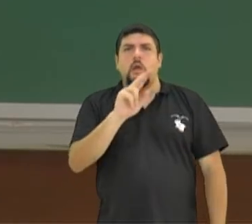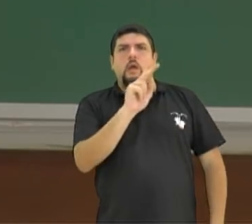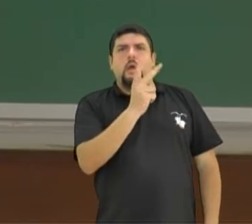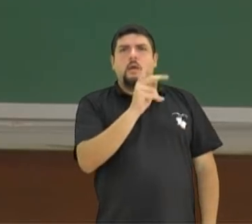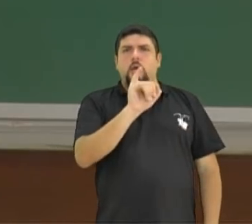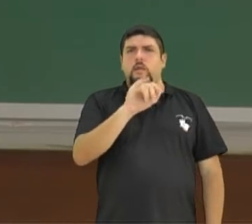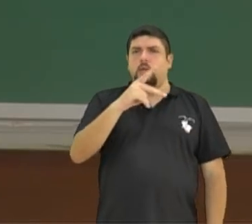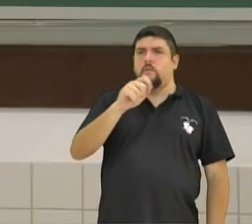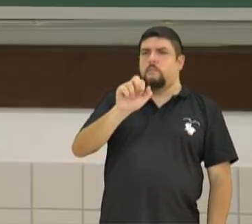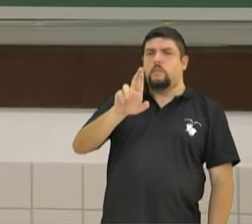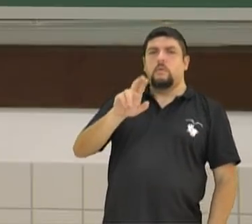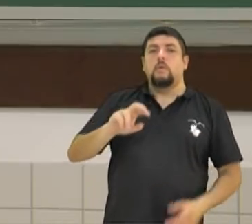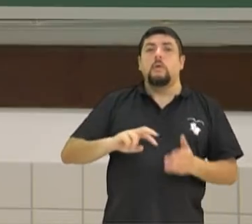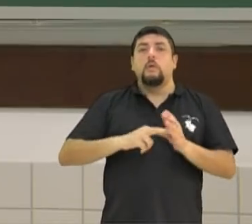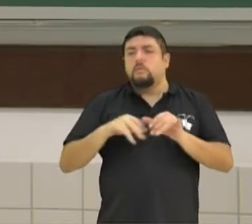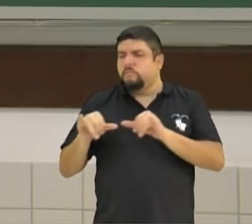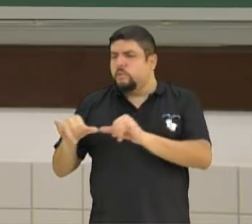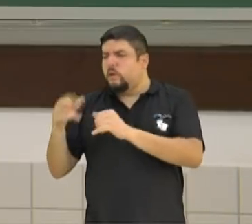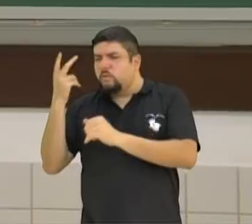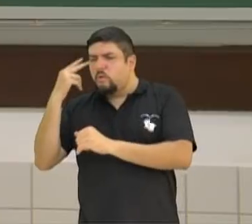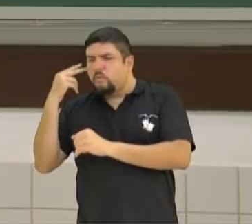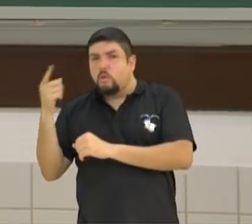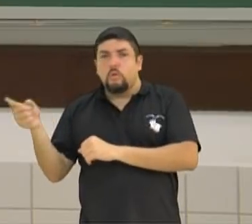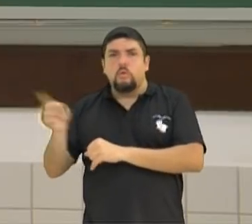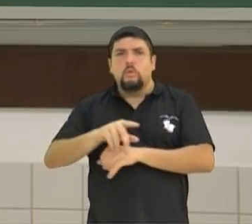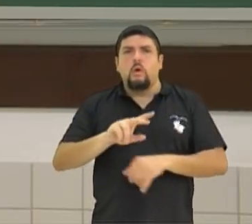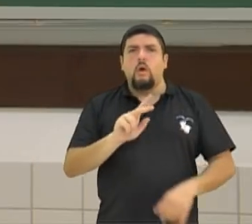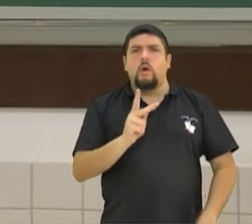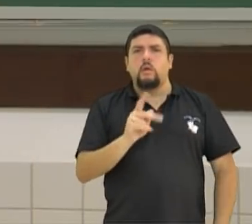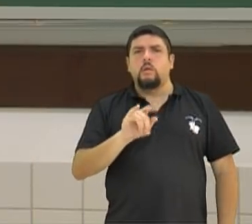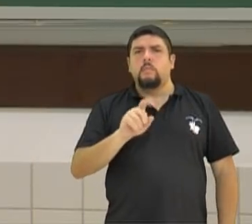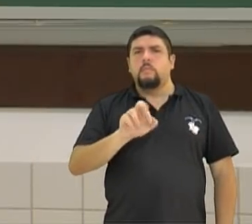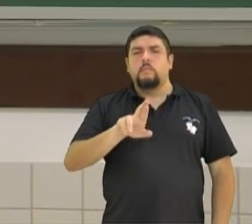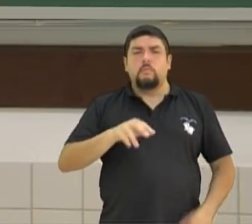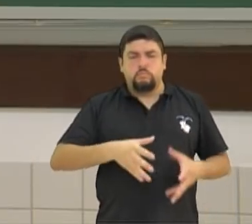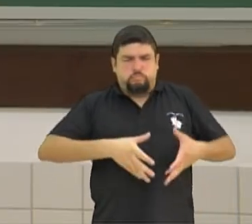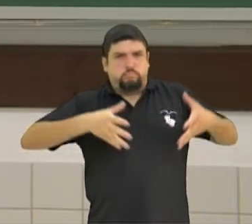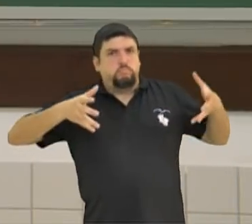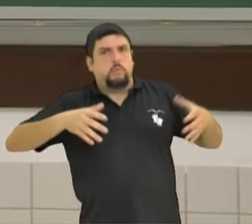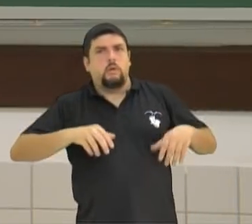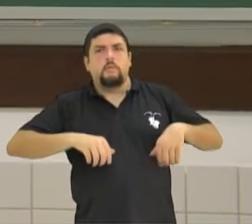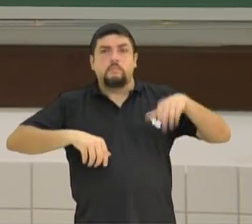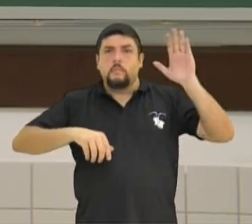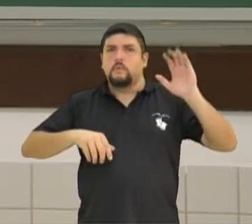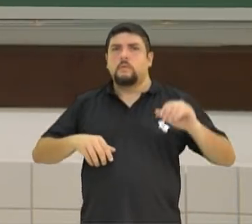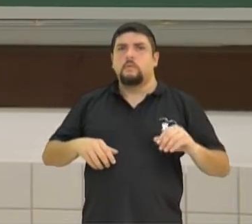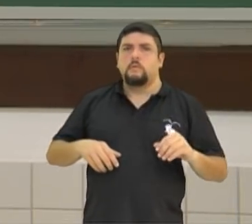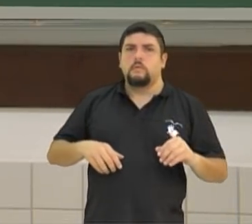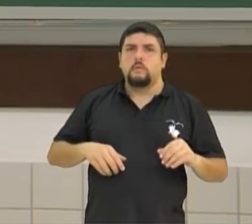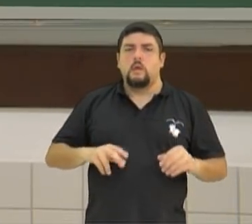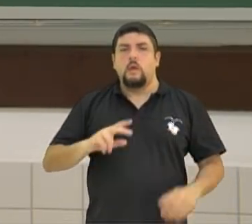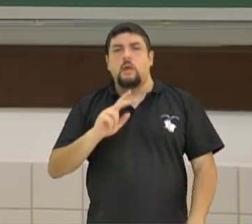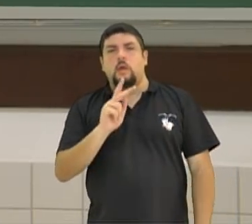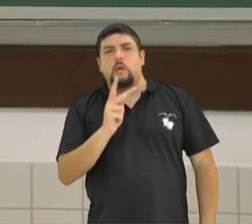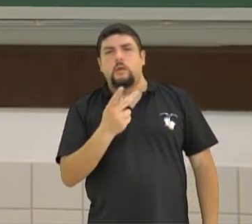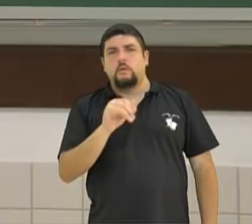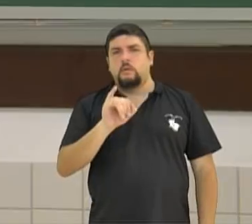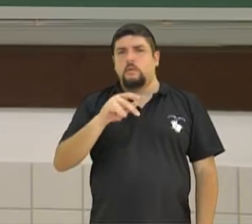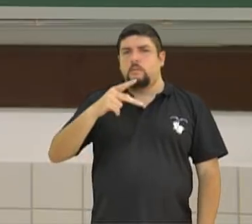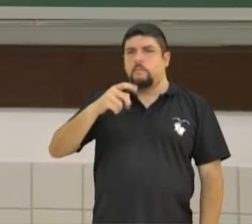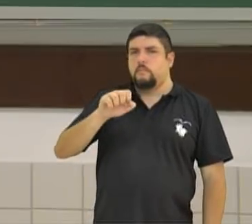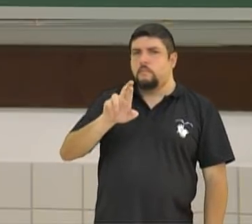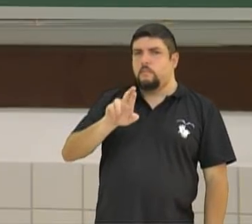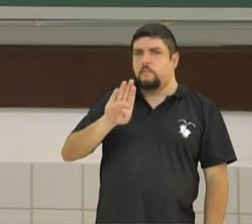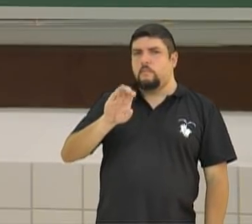Que é um mercado maior do que os demais supermercados. Então, hiper seria maior que super. E quando a gente tem hipérbole, a gente tem essa figura